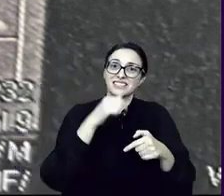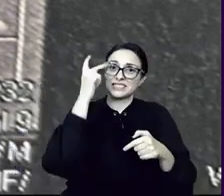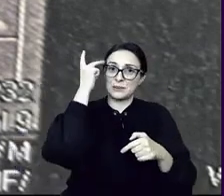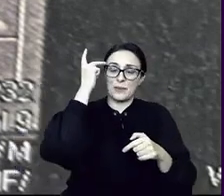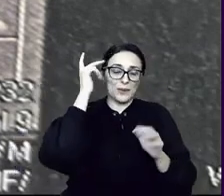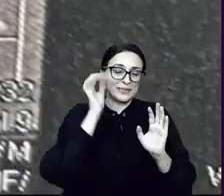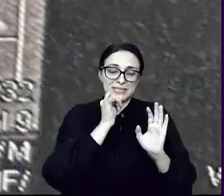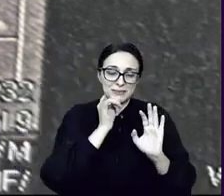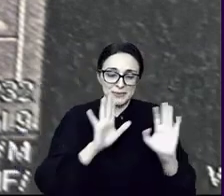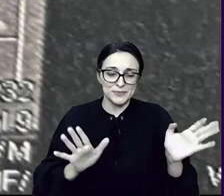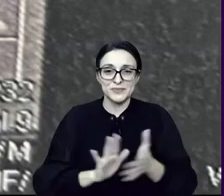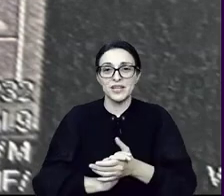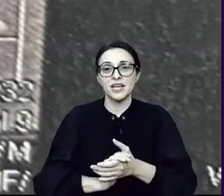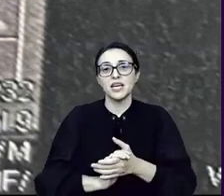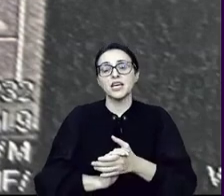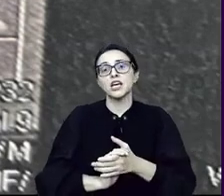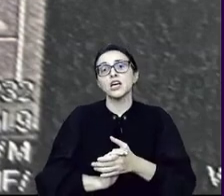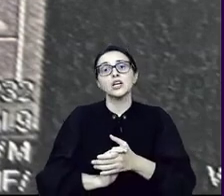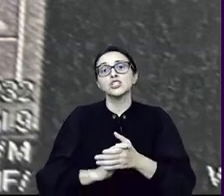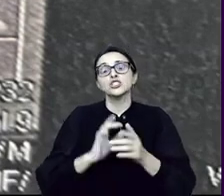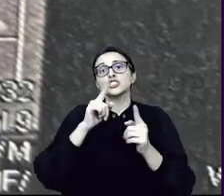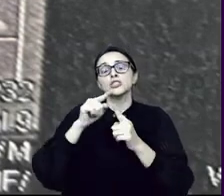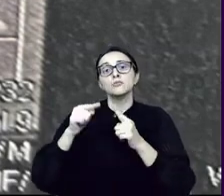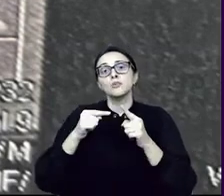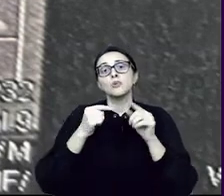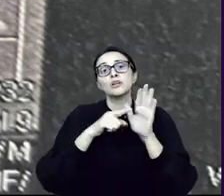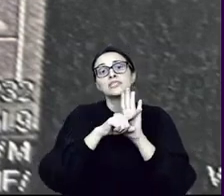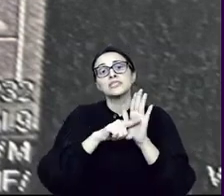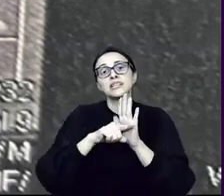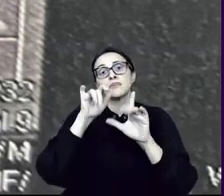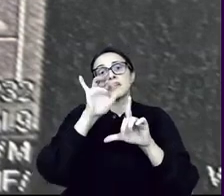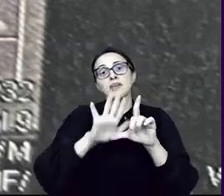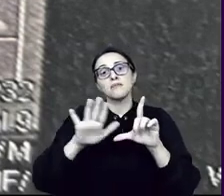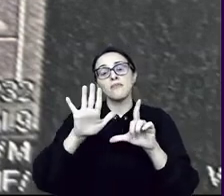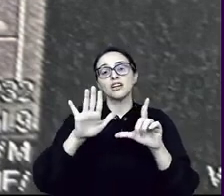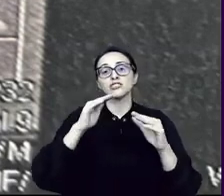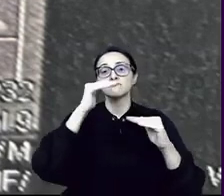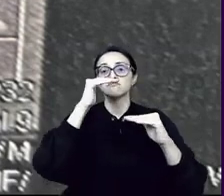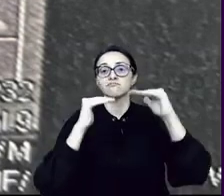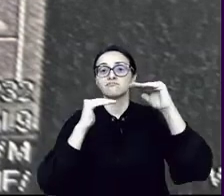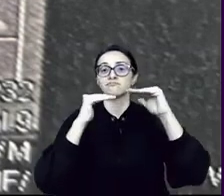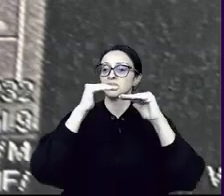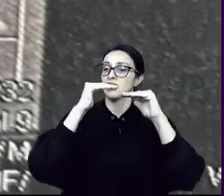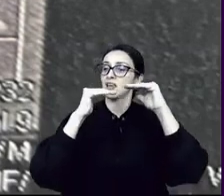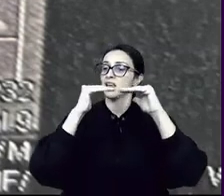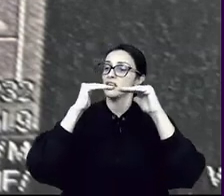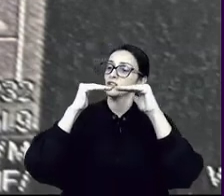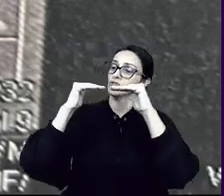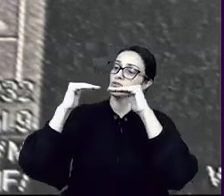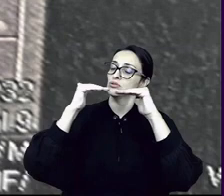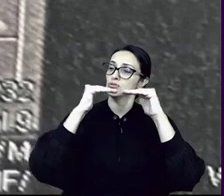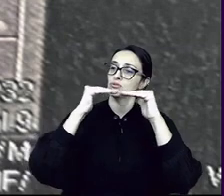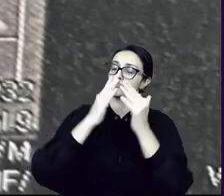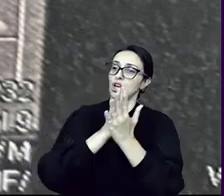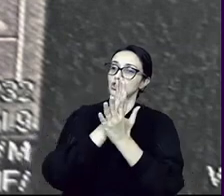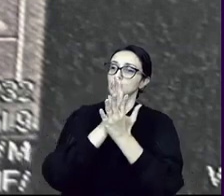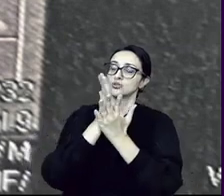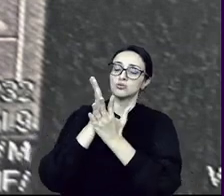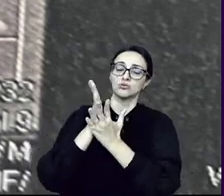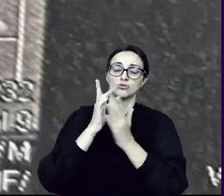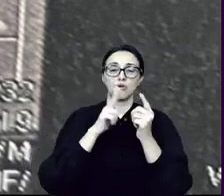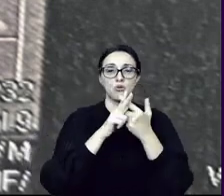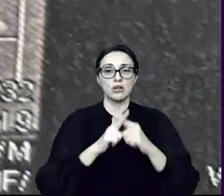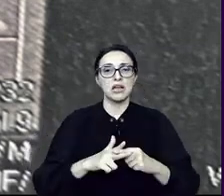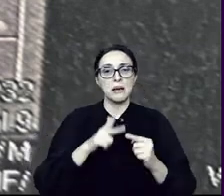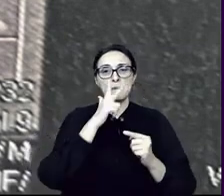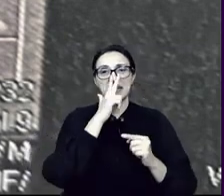Paulo, num tipo de exame de imagem que você não tem uma correção de eixo e se classifica, se trata, todo mundo